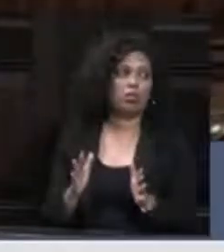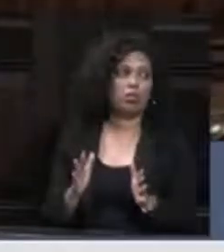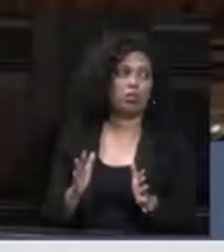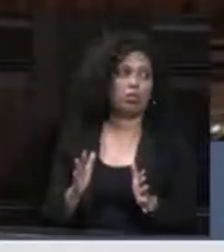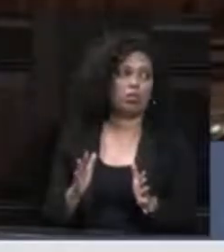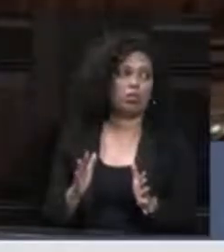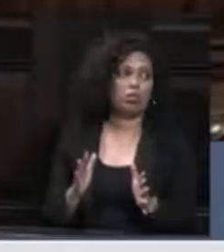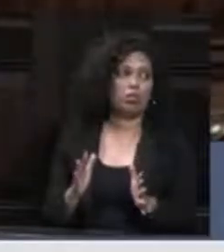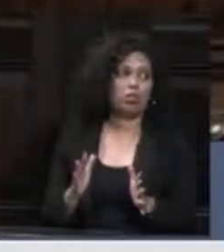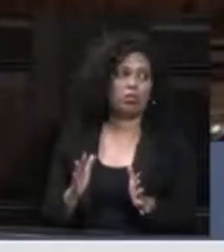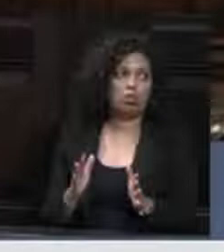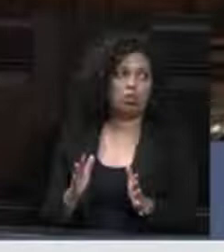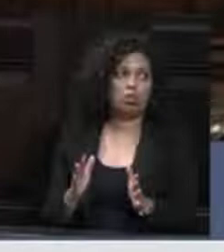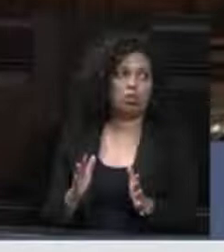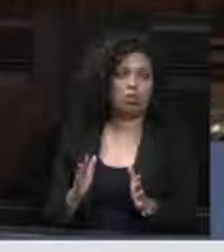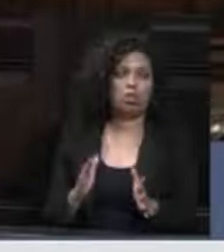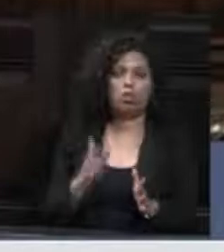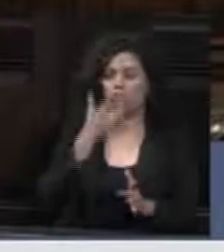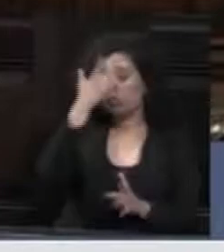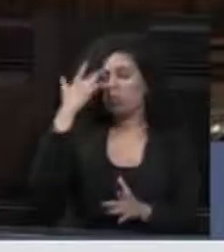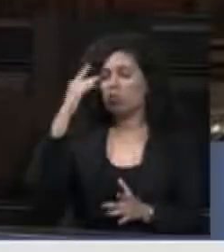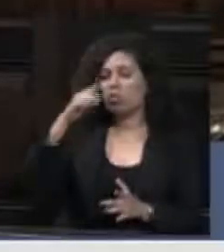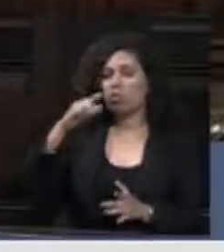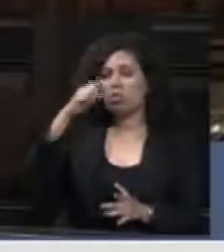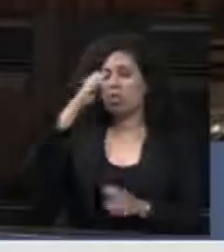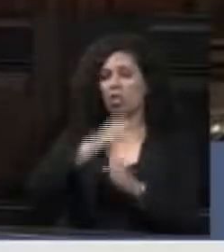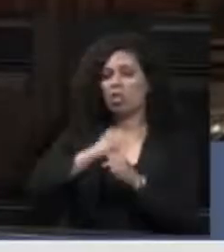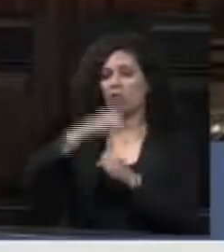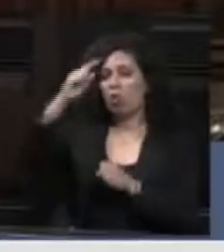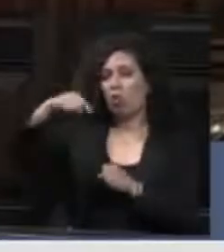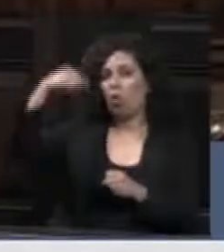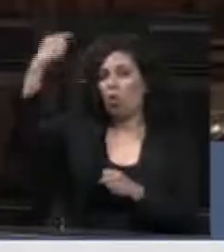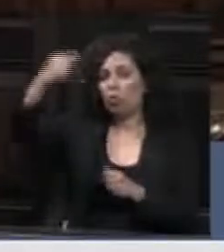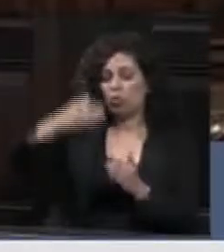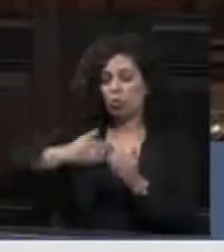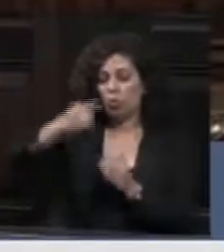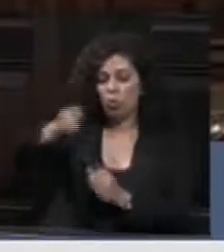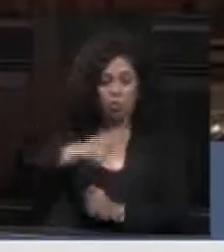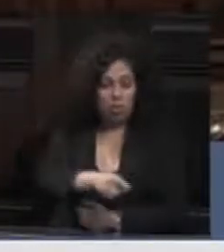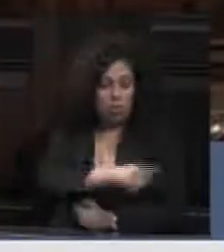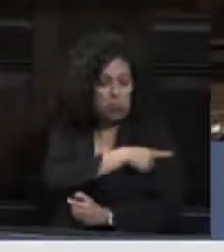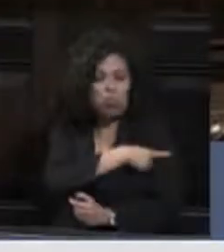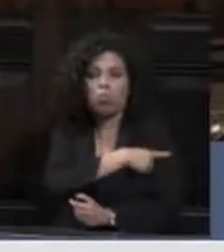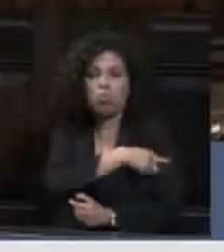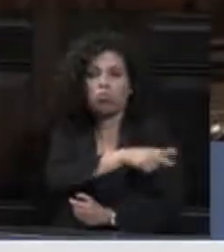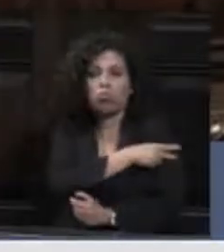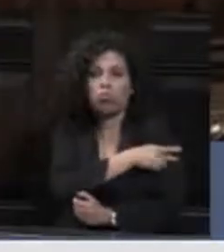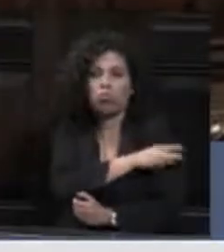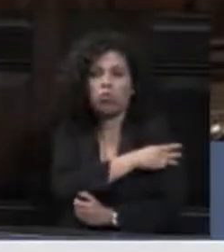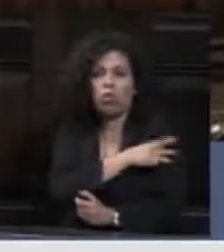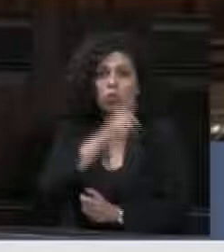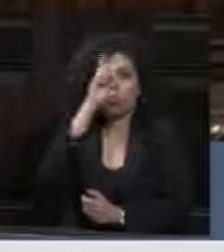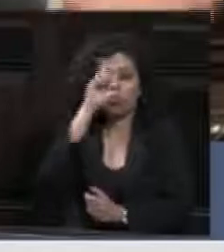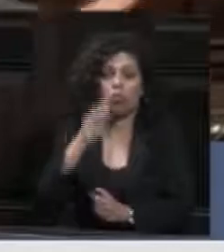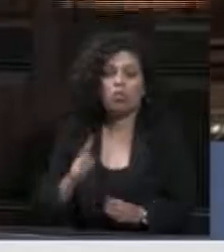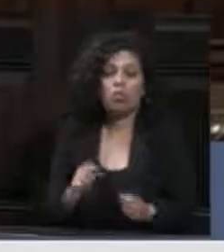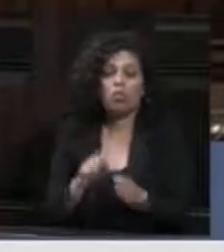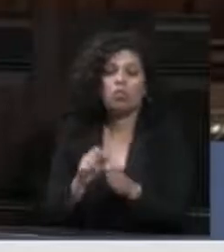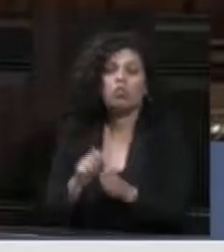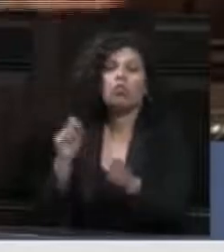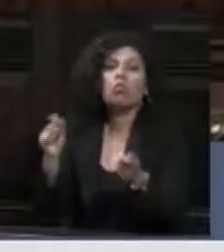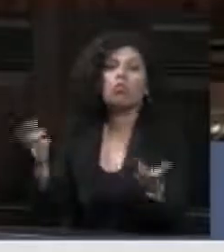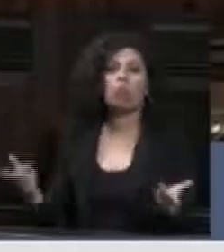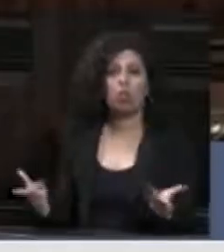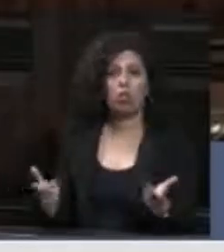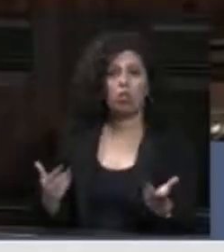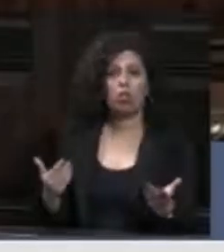do ensino médio não sabem o que fazer, não podem se matricular via FAETEC, não podem fazer matrícula via UENF, porque o